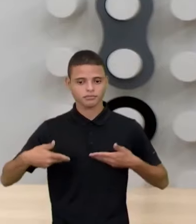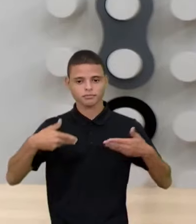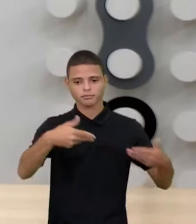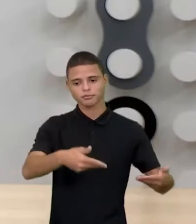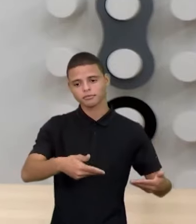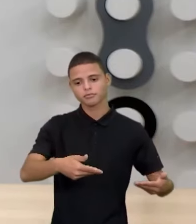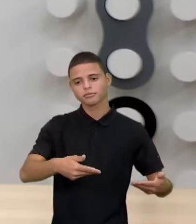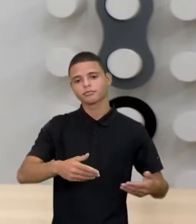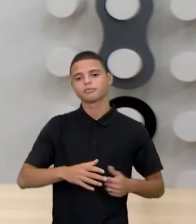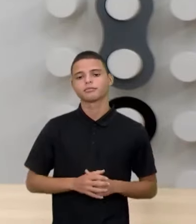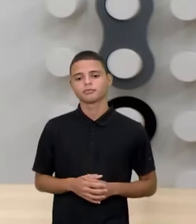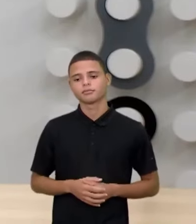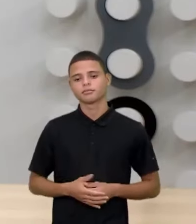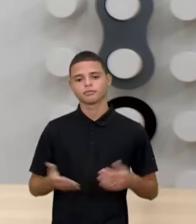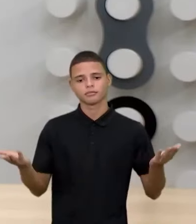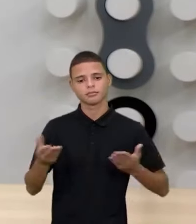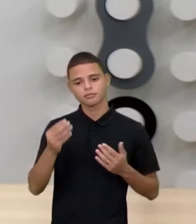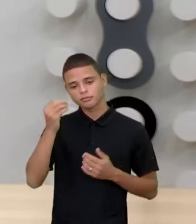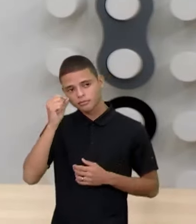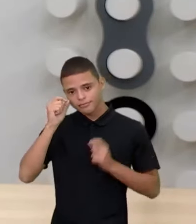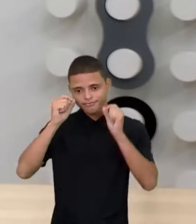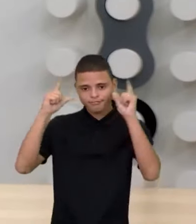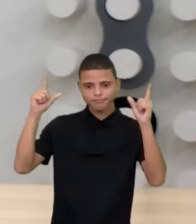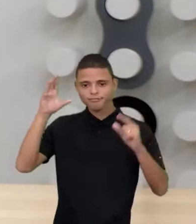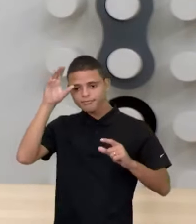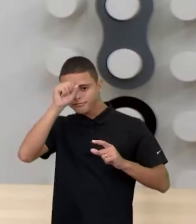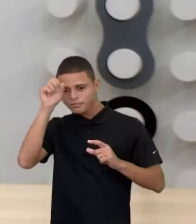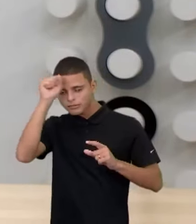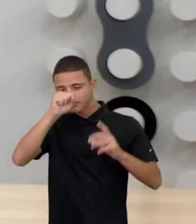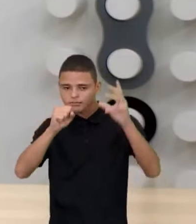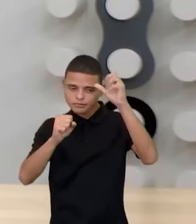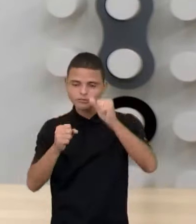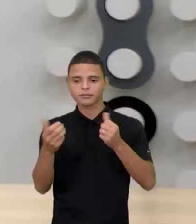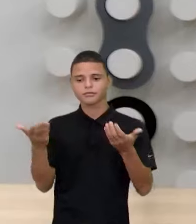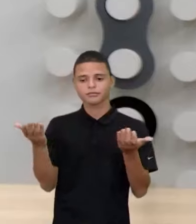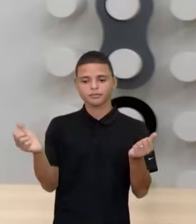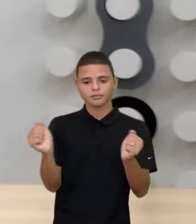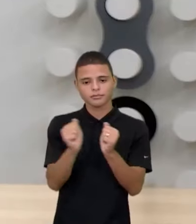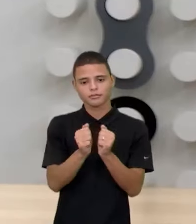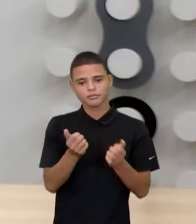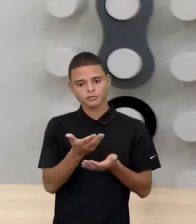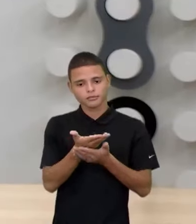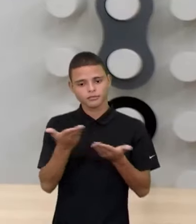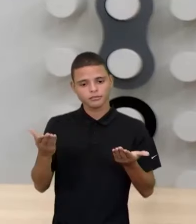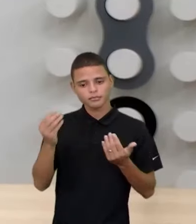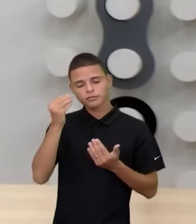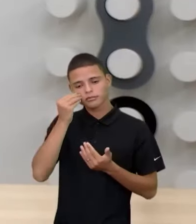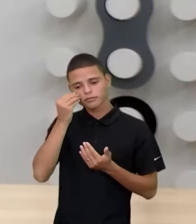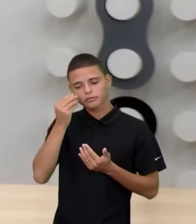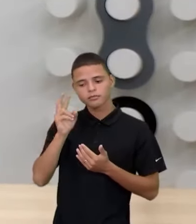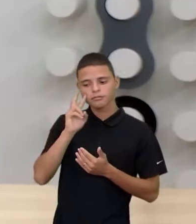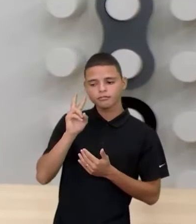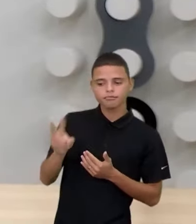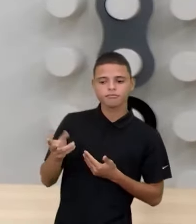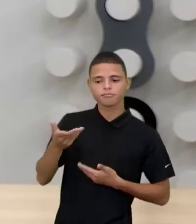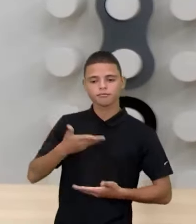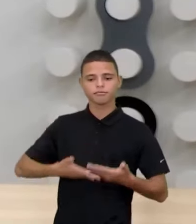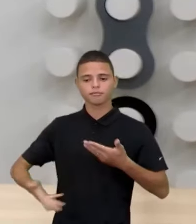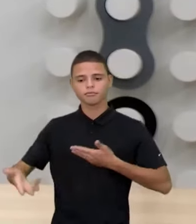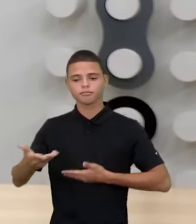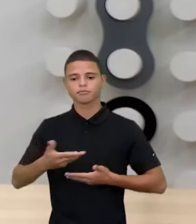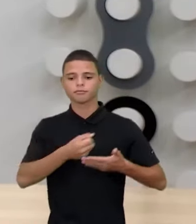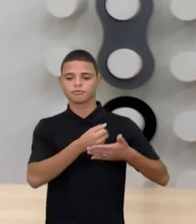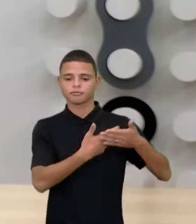pro Anderson. Estarei aqui atento para aprender com vocês e também, olhar todas as contribuições que vocês trouxerem dentro do